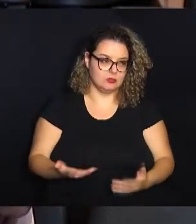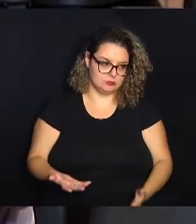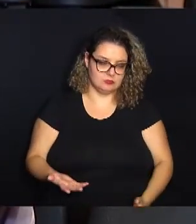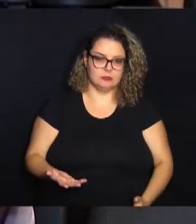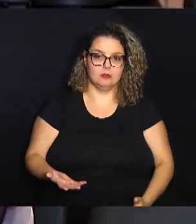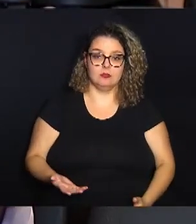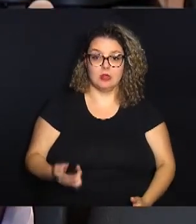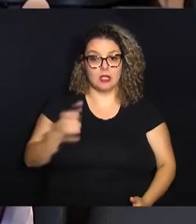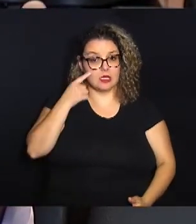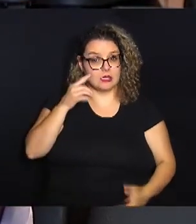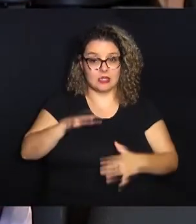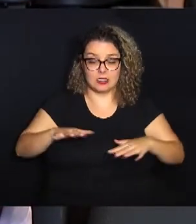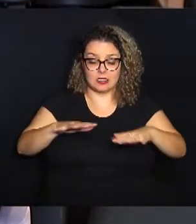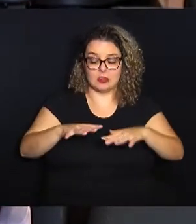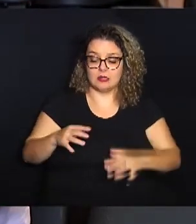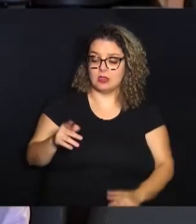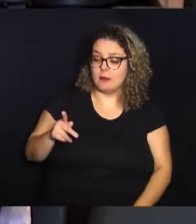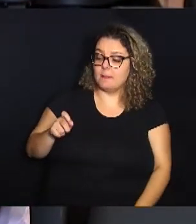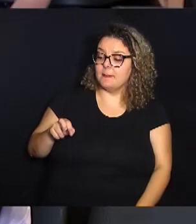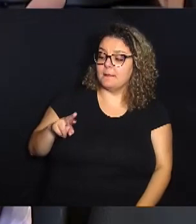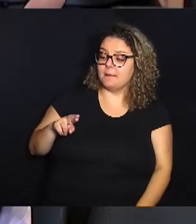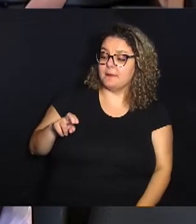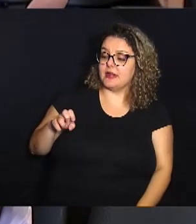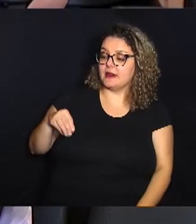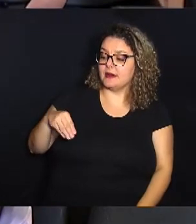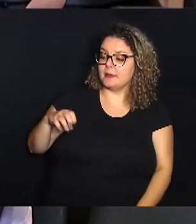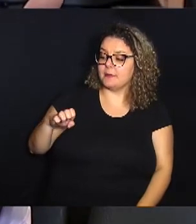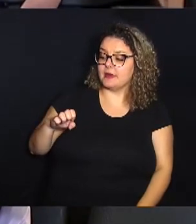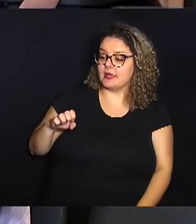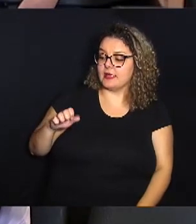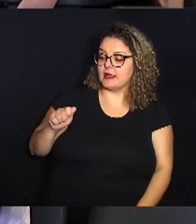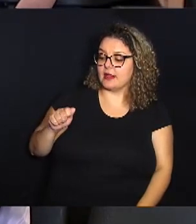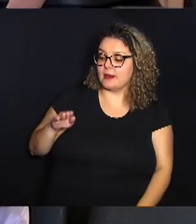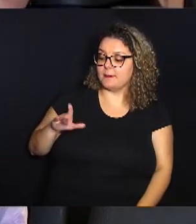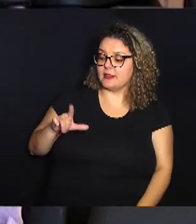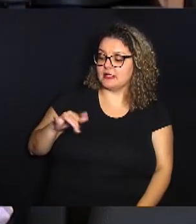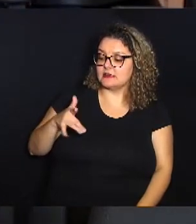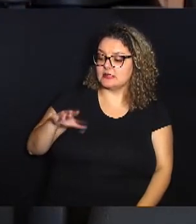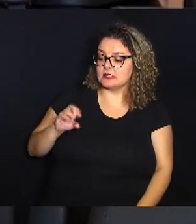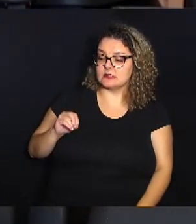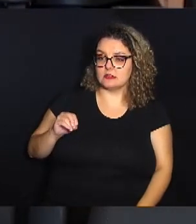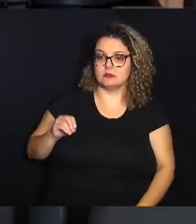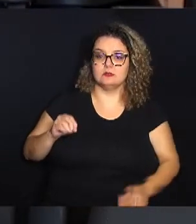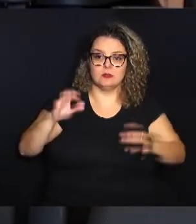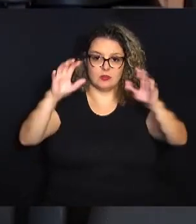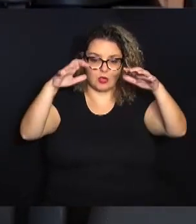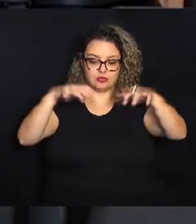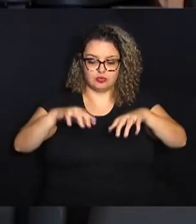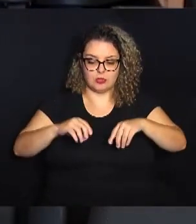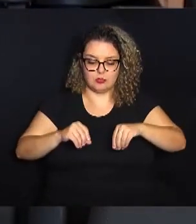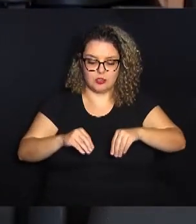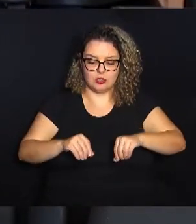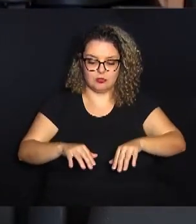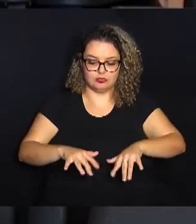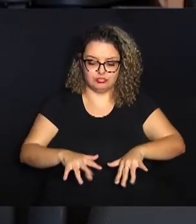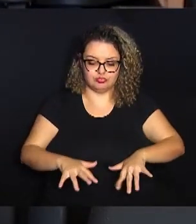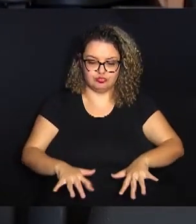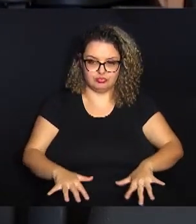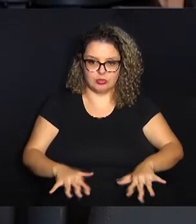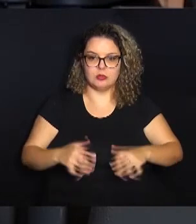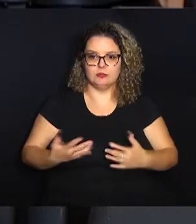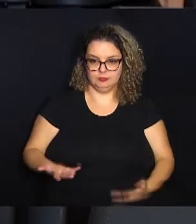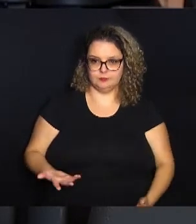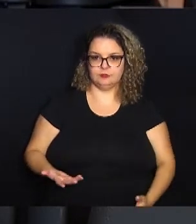do solo, quando a ciência tem recomendado regredir nisso, fazer com que o